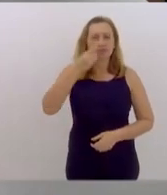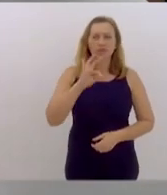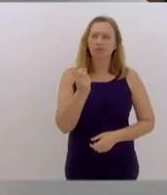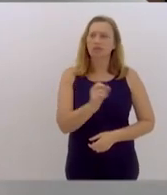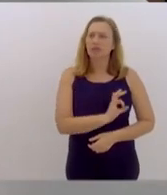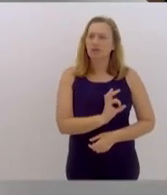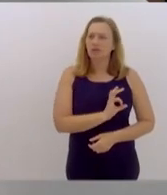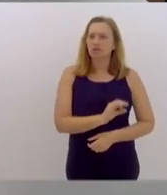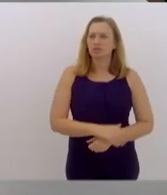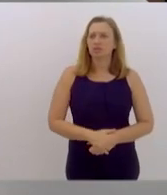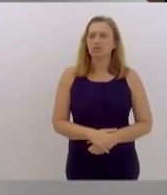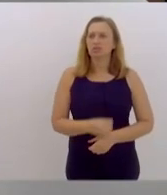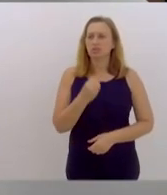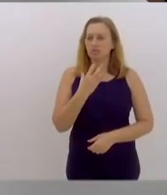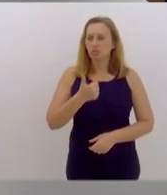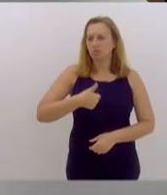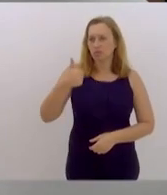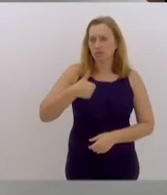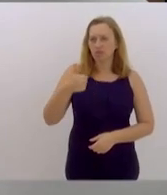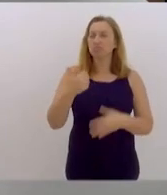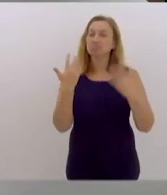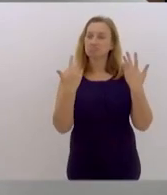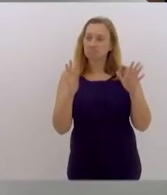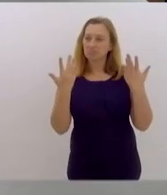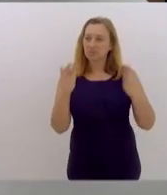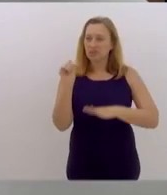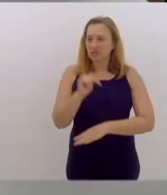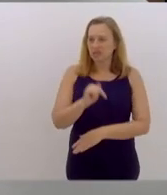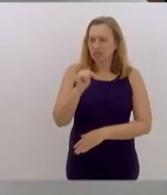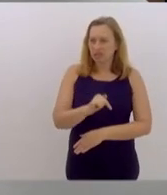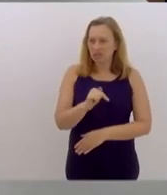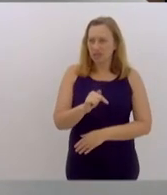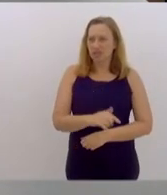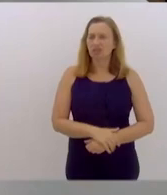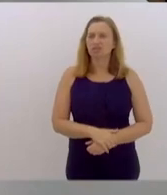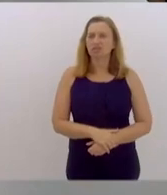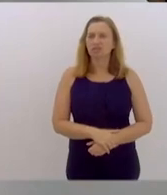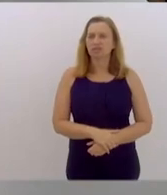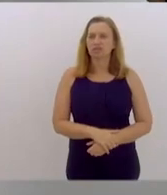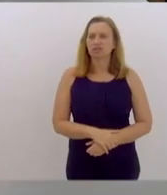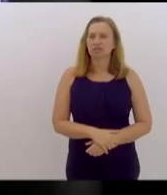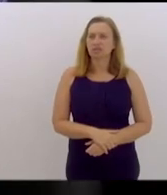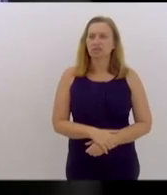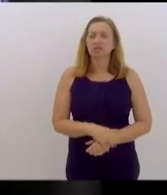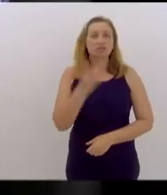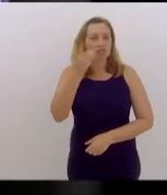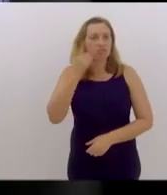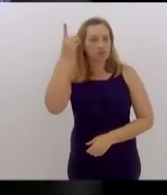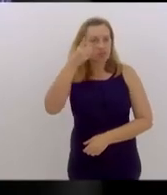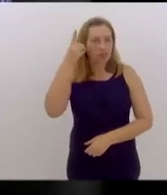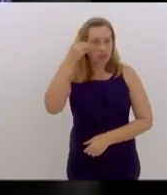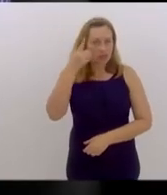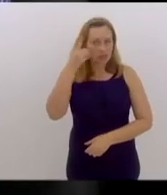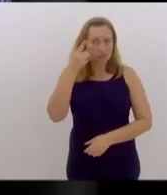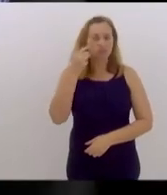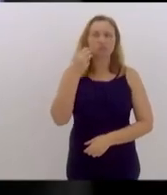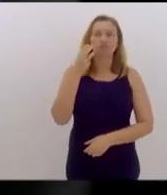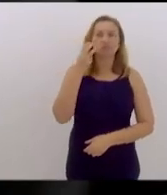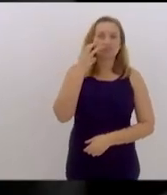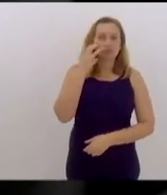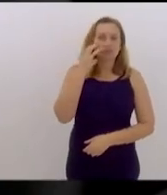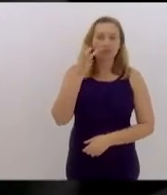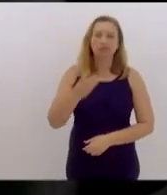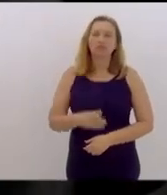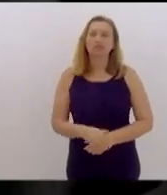marca abaixo bom primeiro lugar elogiar que assiste na sistematização feita pelo Deputado waldeck Carneiro